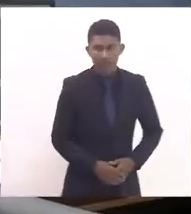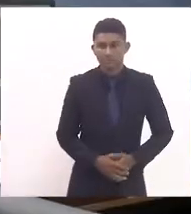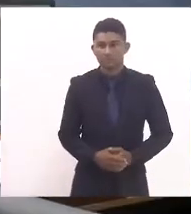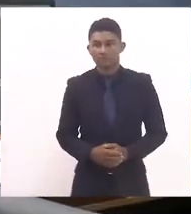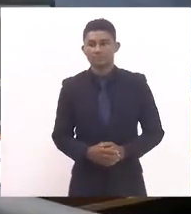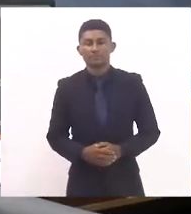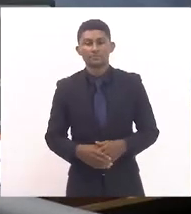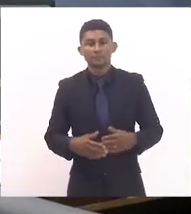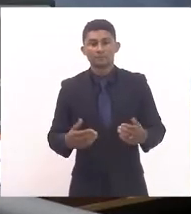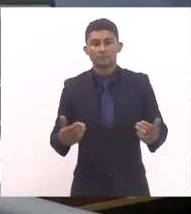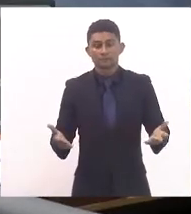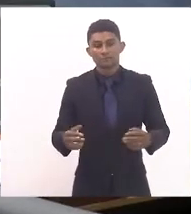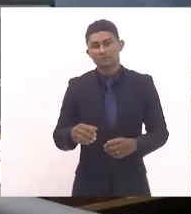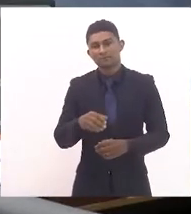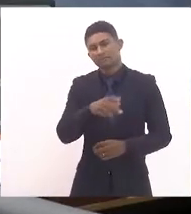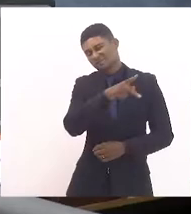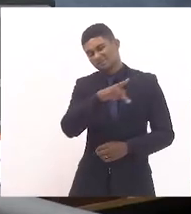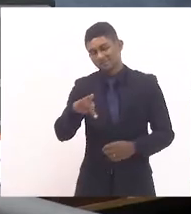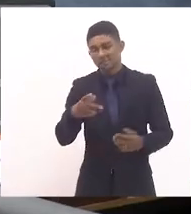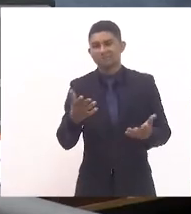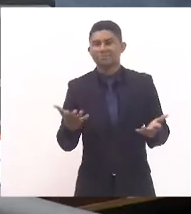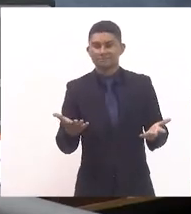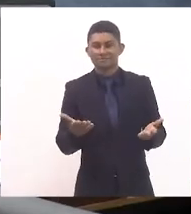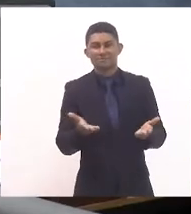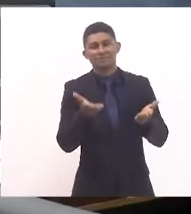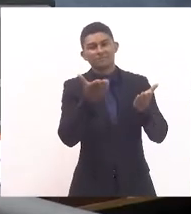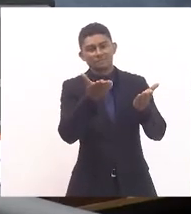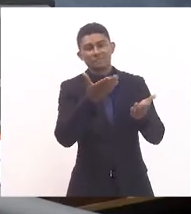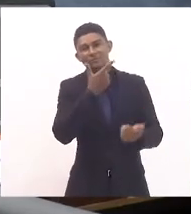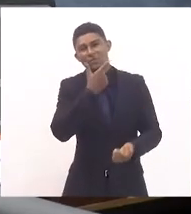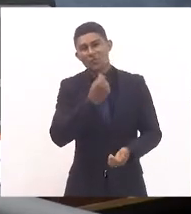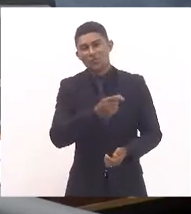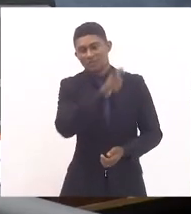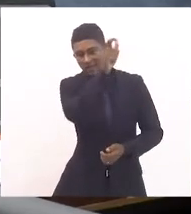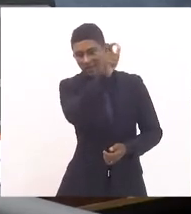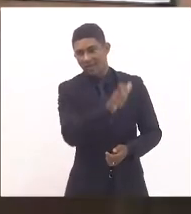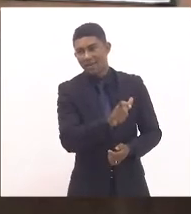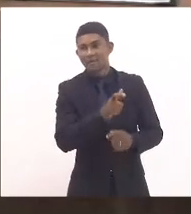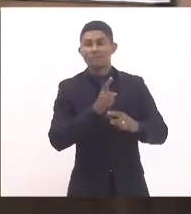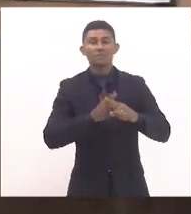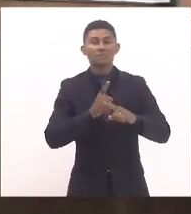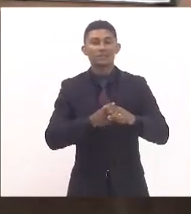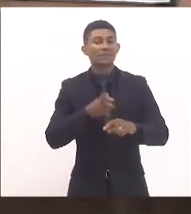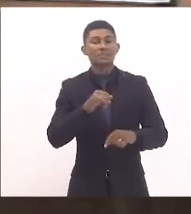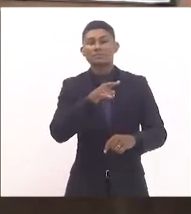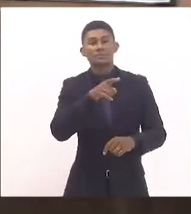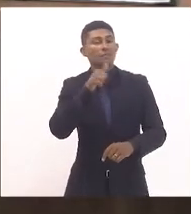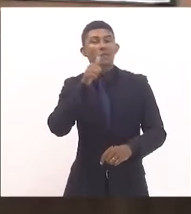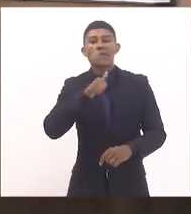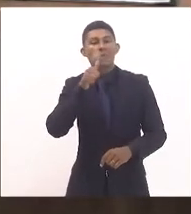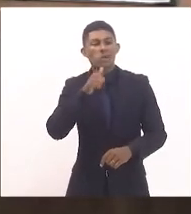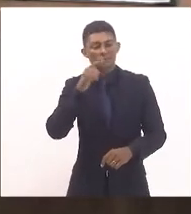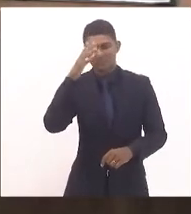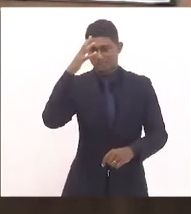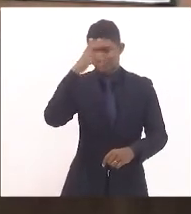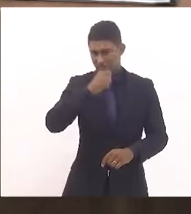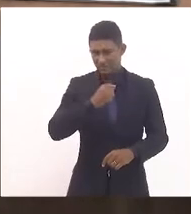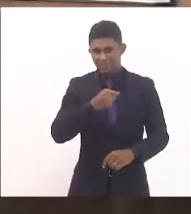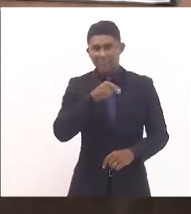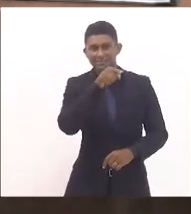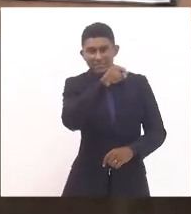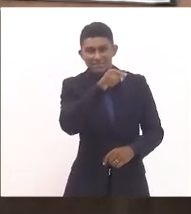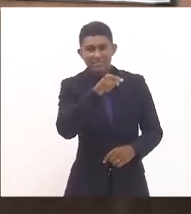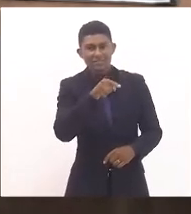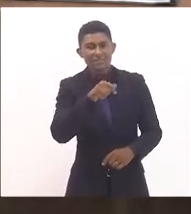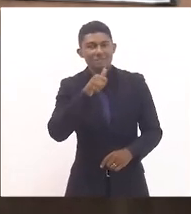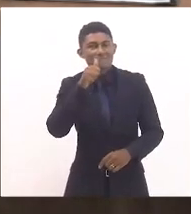Senhor presidente, ainda bem que o senhor é homem, que o senhor fosse uma mulher bonita, o senhor ia ser a